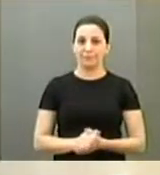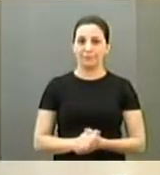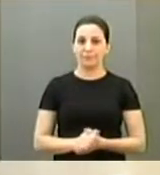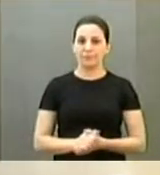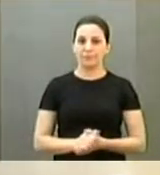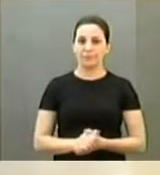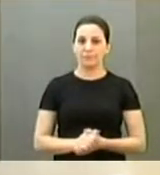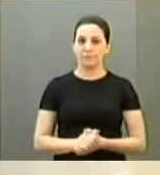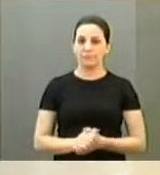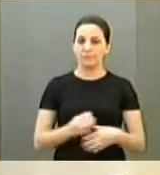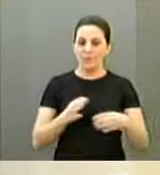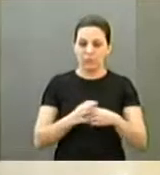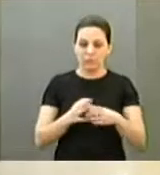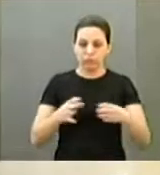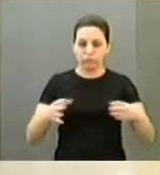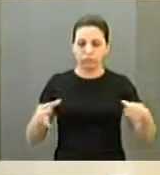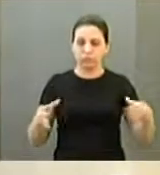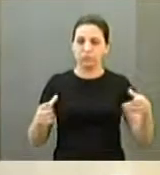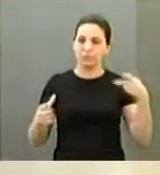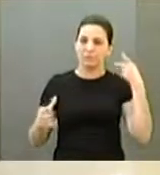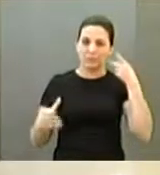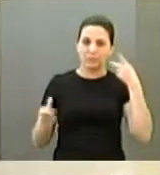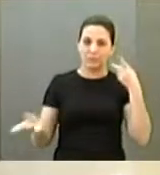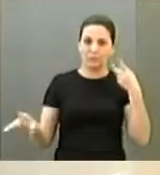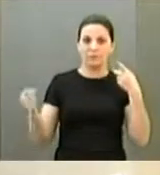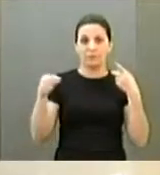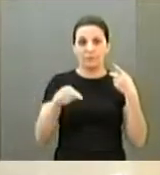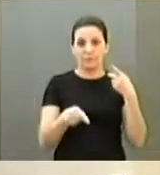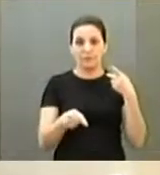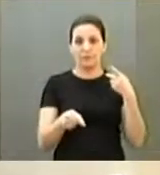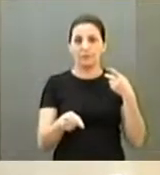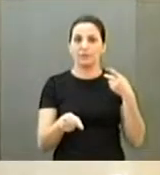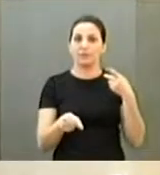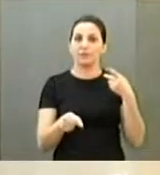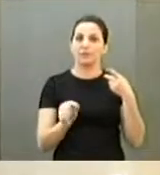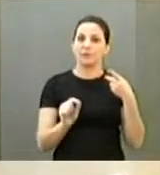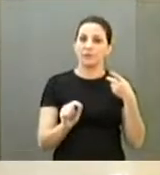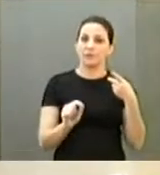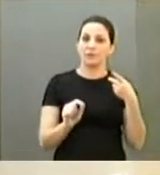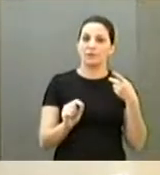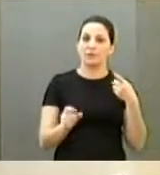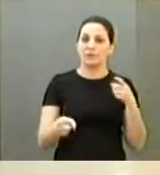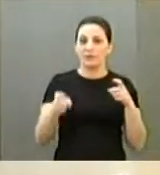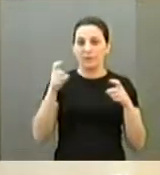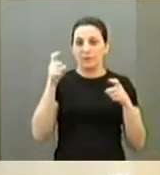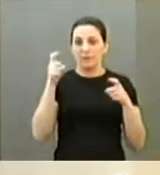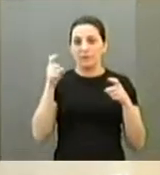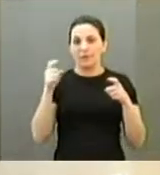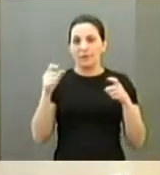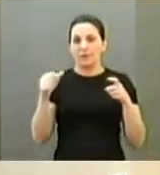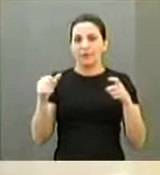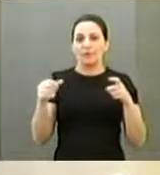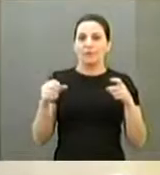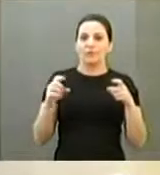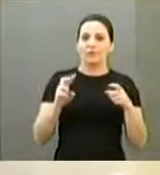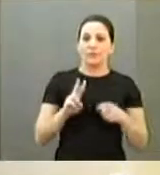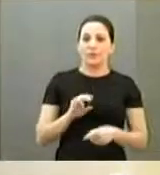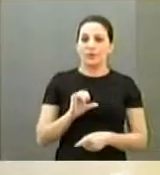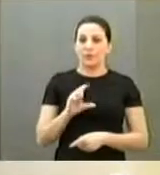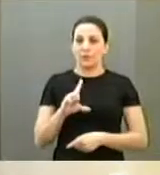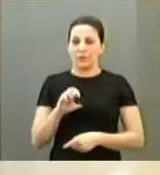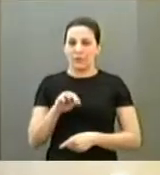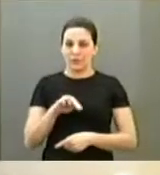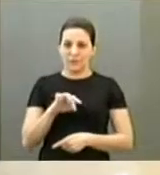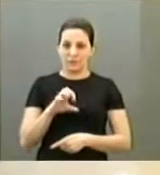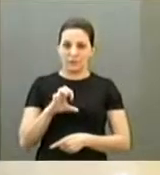A maioria dos vereadores vieram aqui e falaram sobre a questão da violência, porque esse tema, de